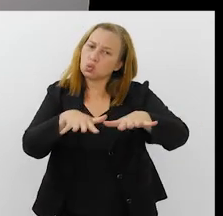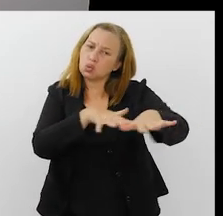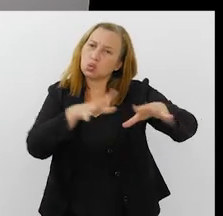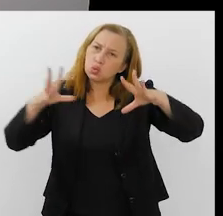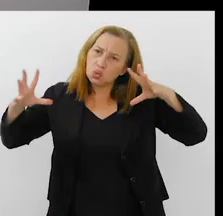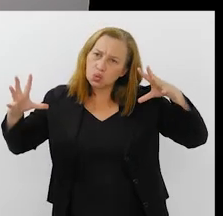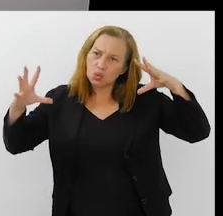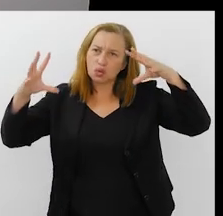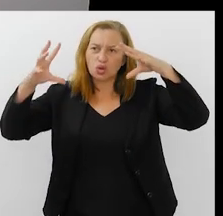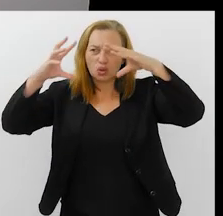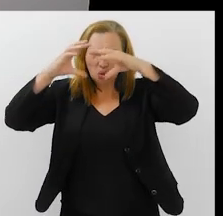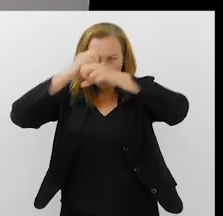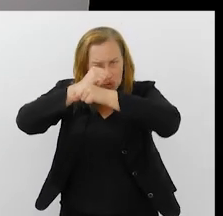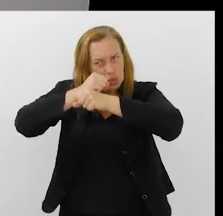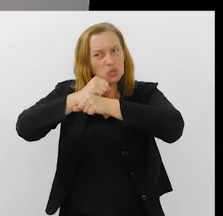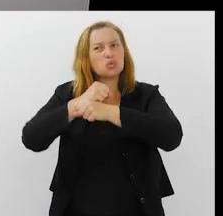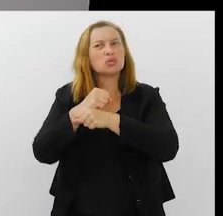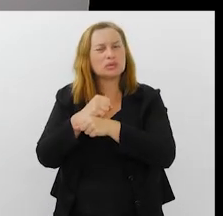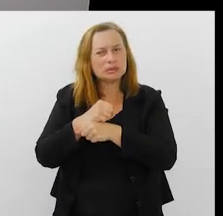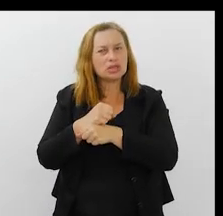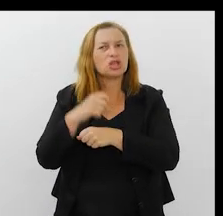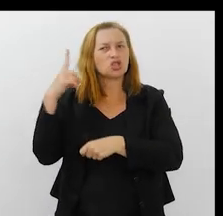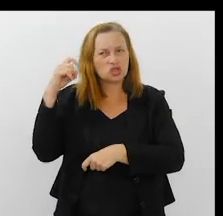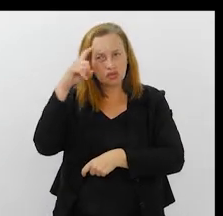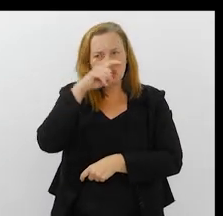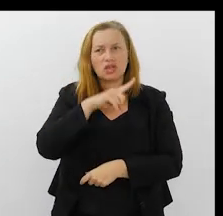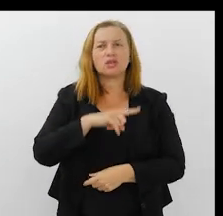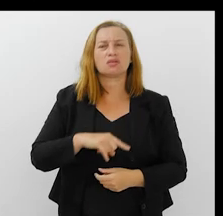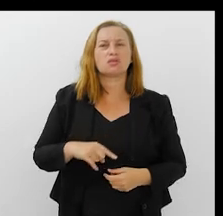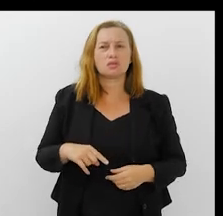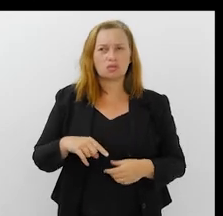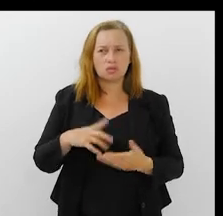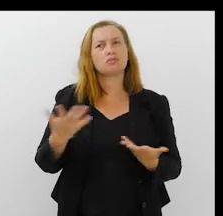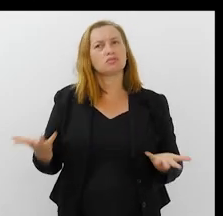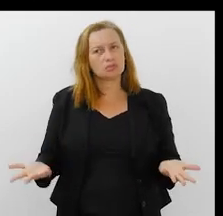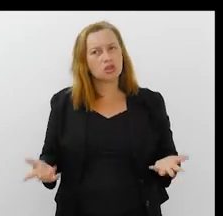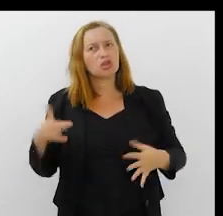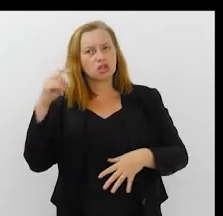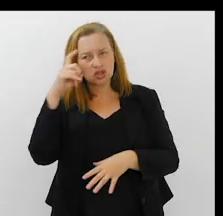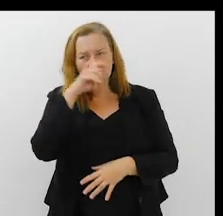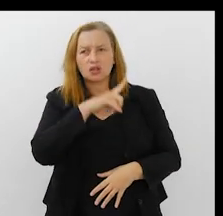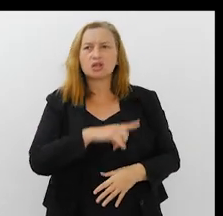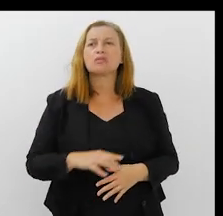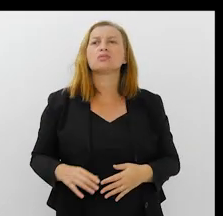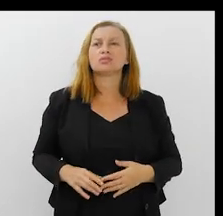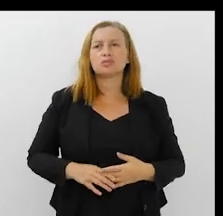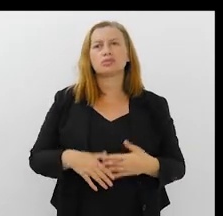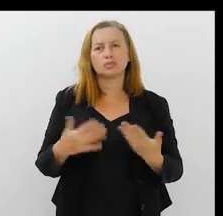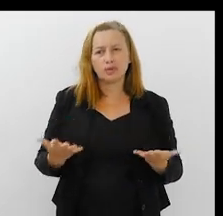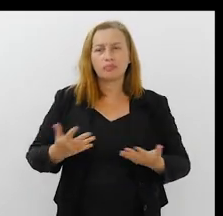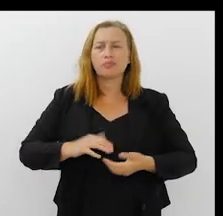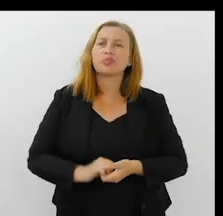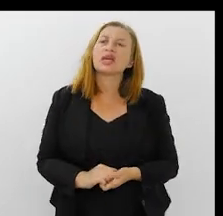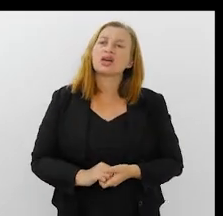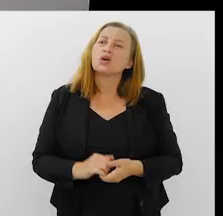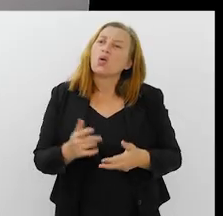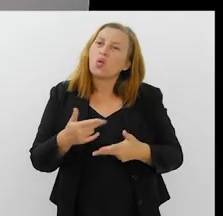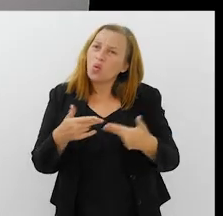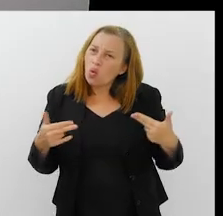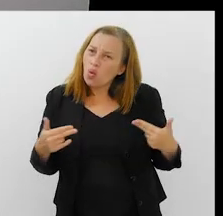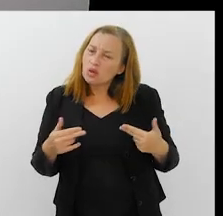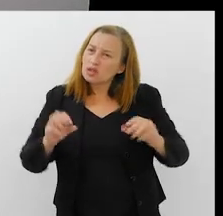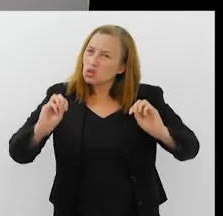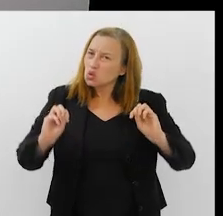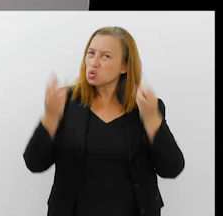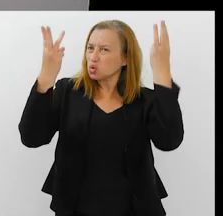escuro. Ah, aquilo é fora do ficou em cima de alegoria. Do campo, né? Extra-campo. Isso é